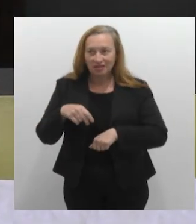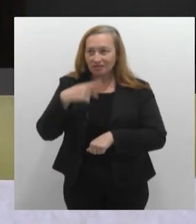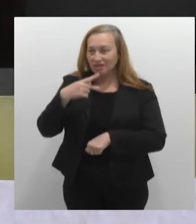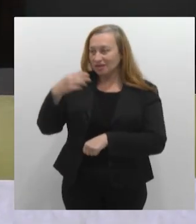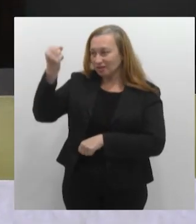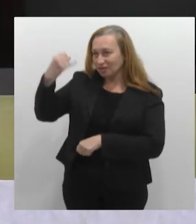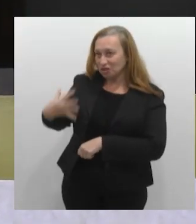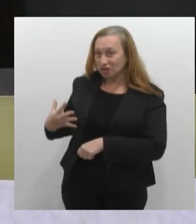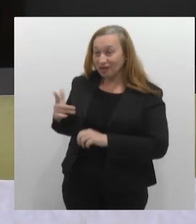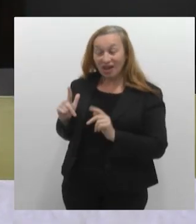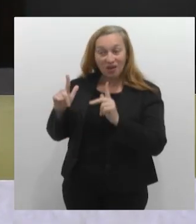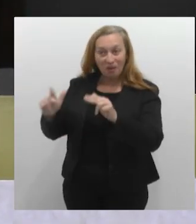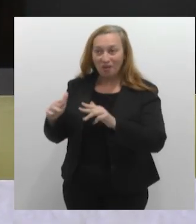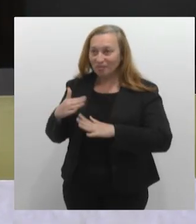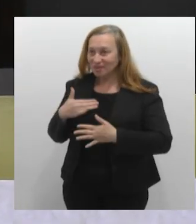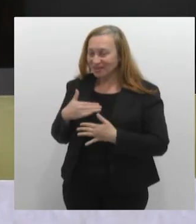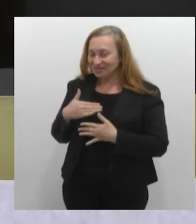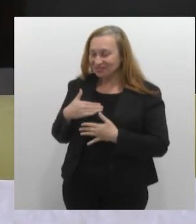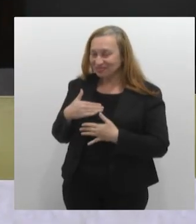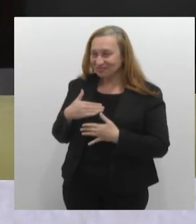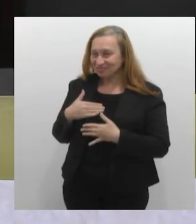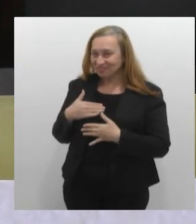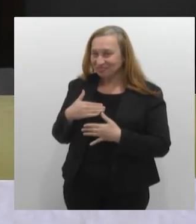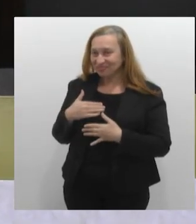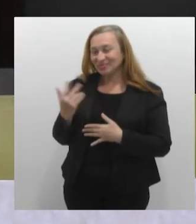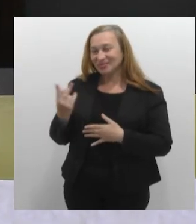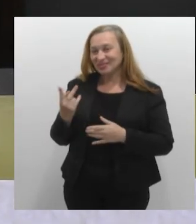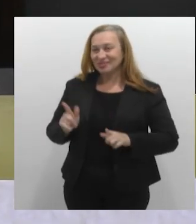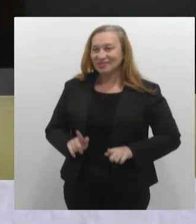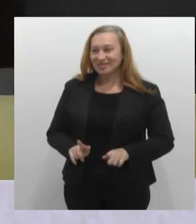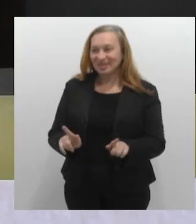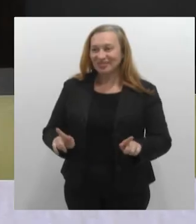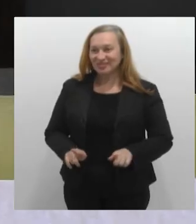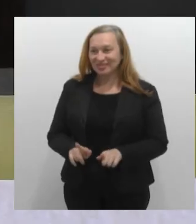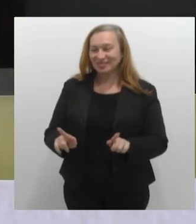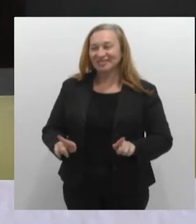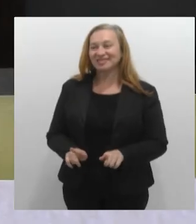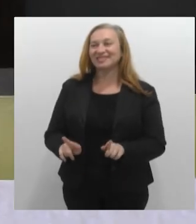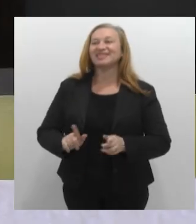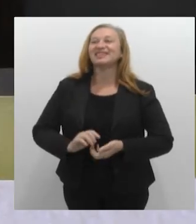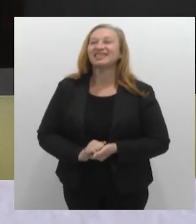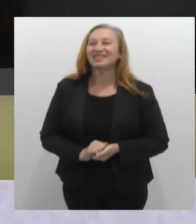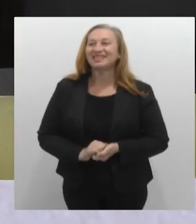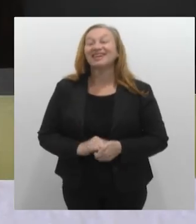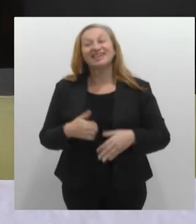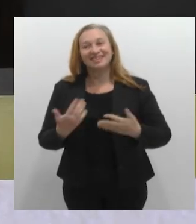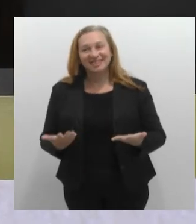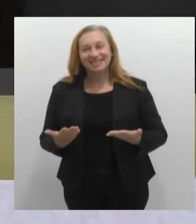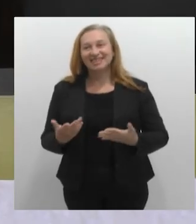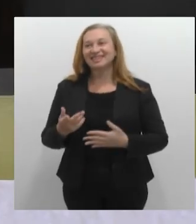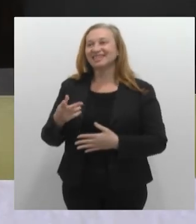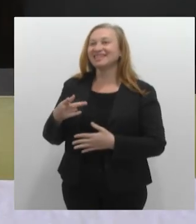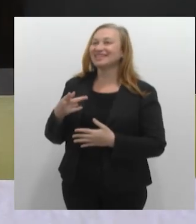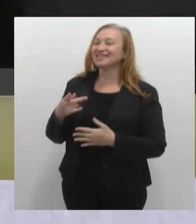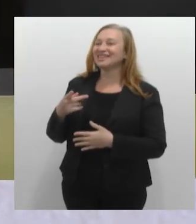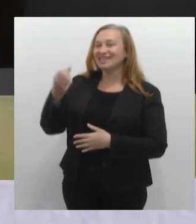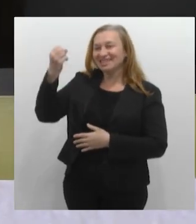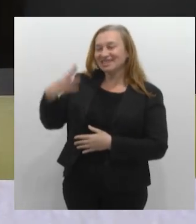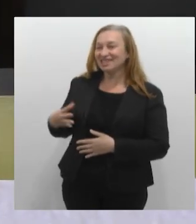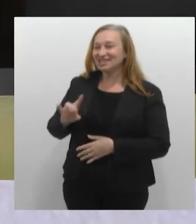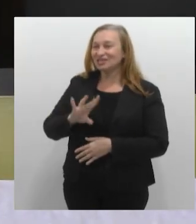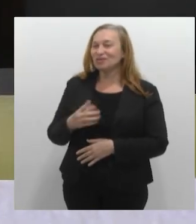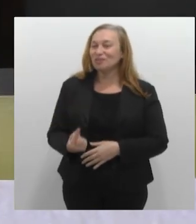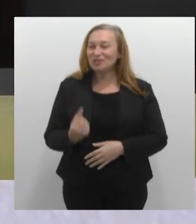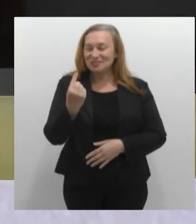audiodescrição, porque nós somos muito parecidos, somos gêmeos. Então, a gente poupa a audiodescrição, eu e meu irmão